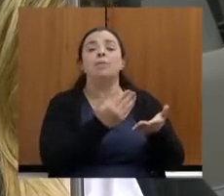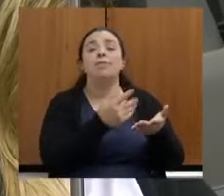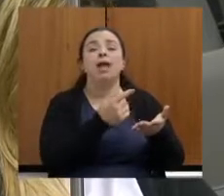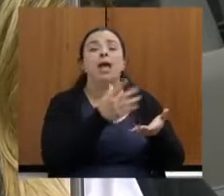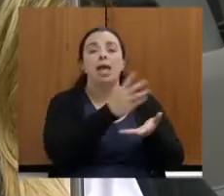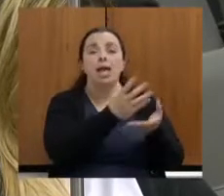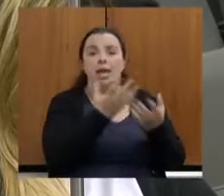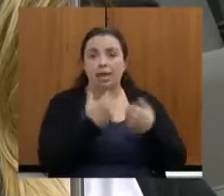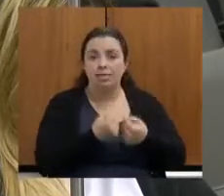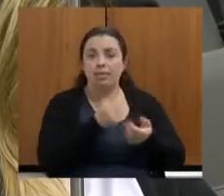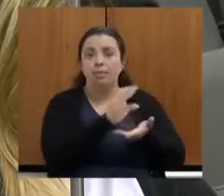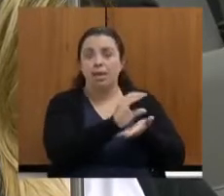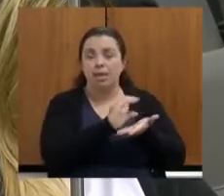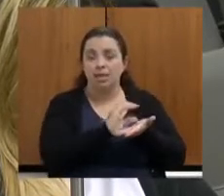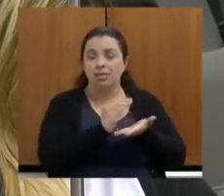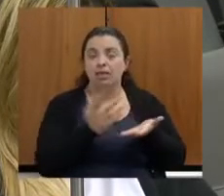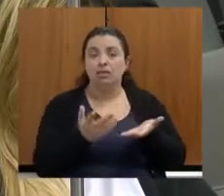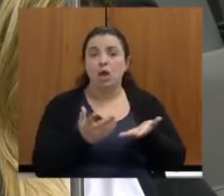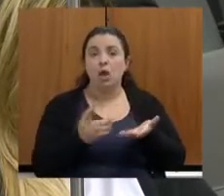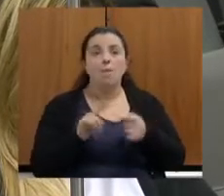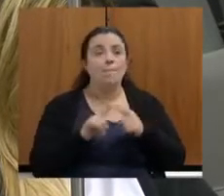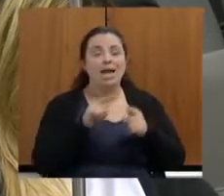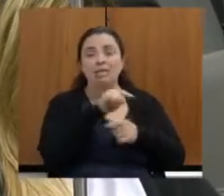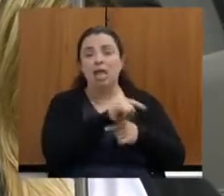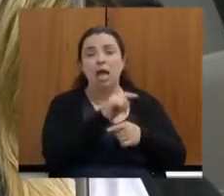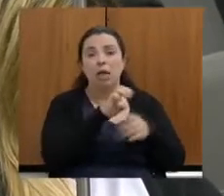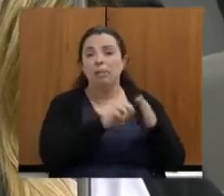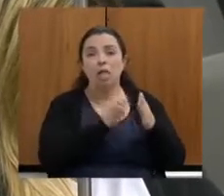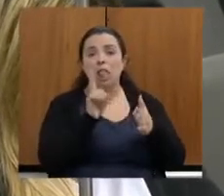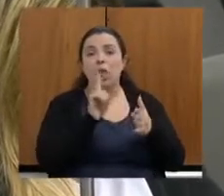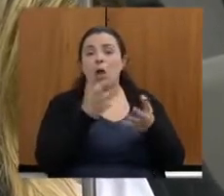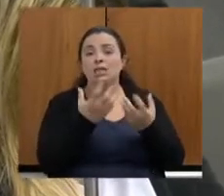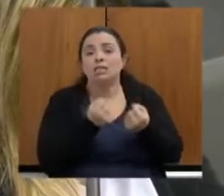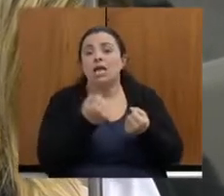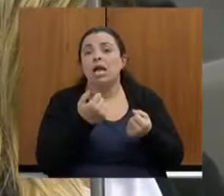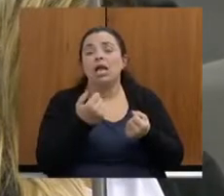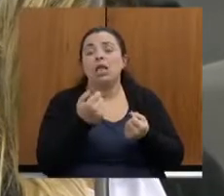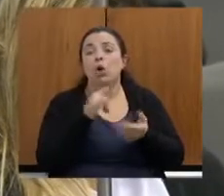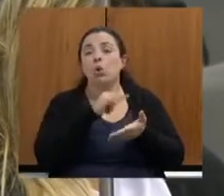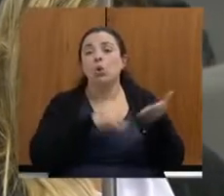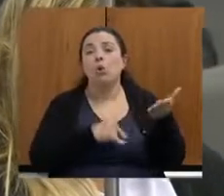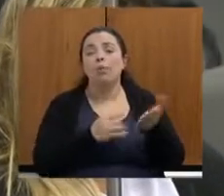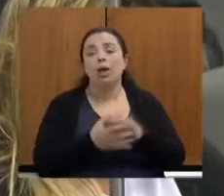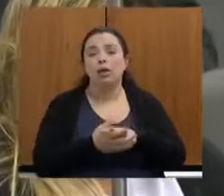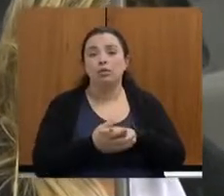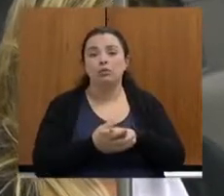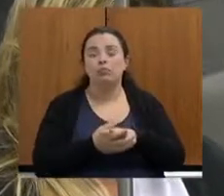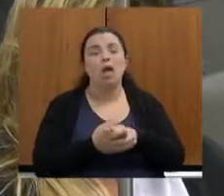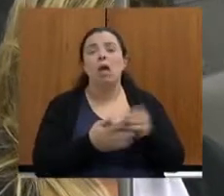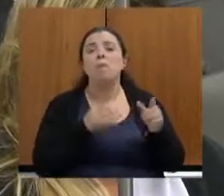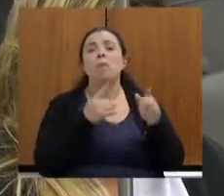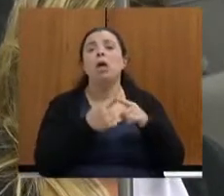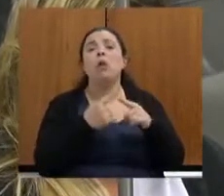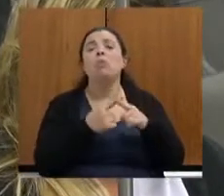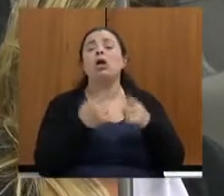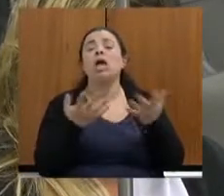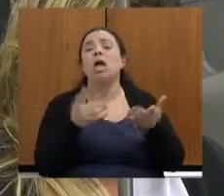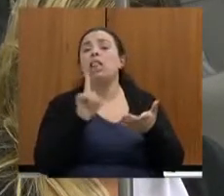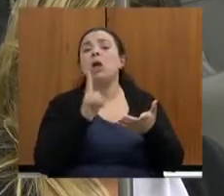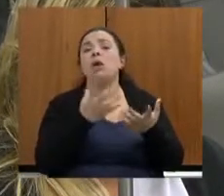o e os documentos porque né E outra coisa